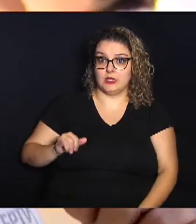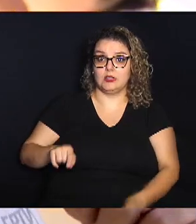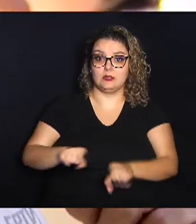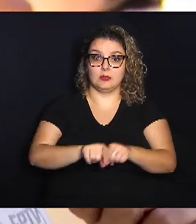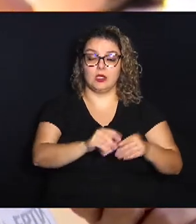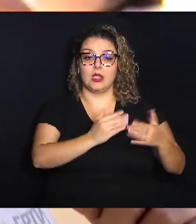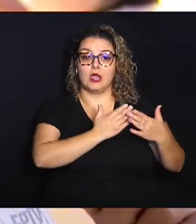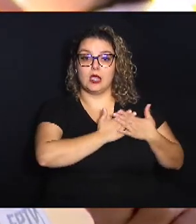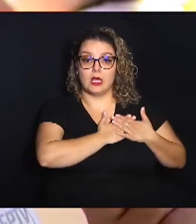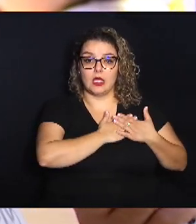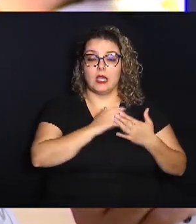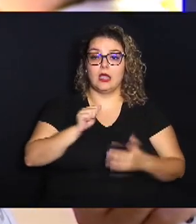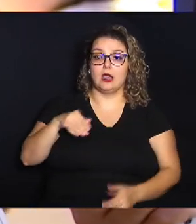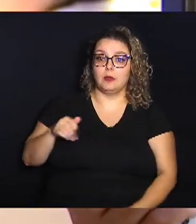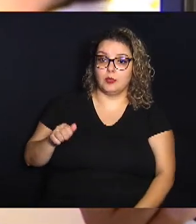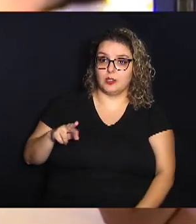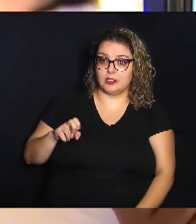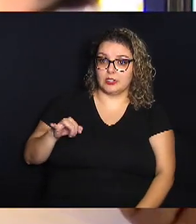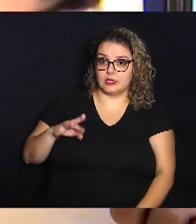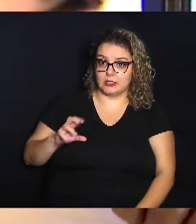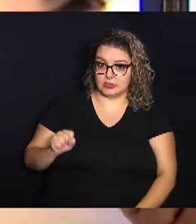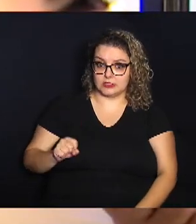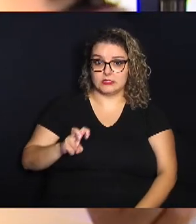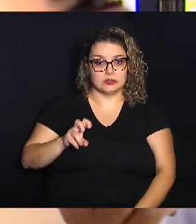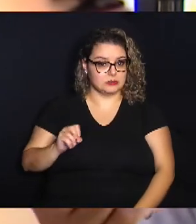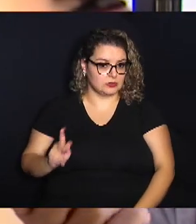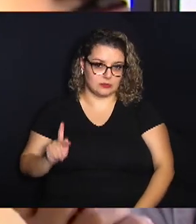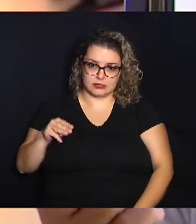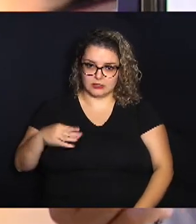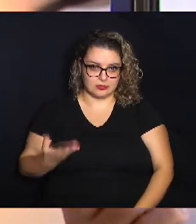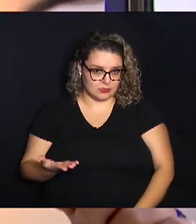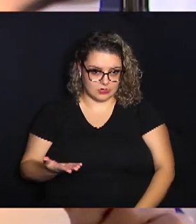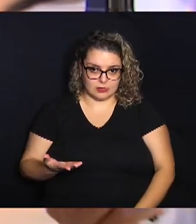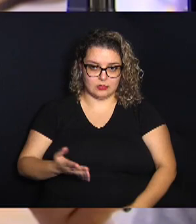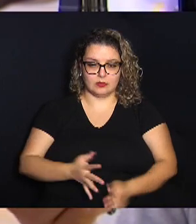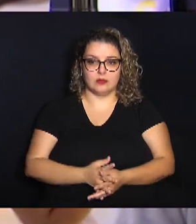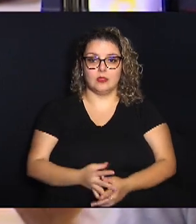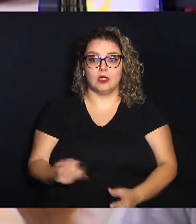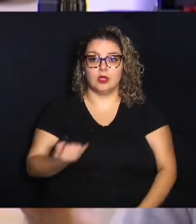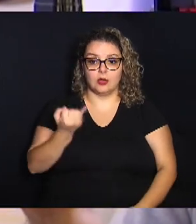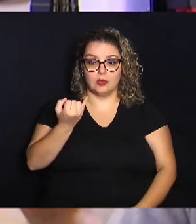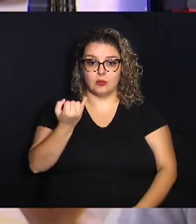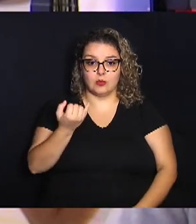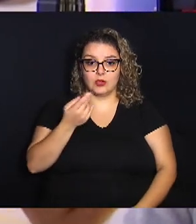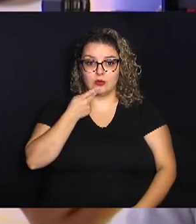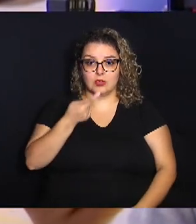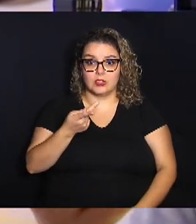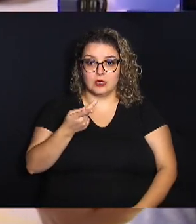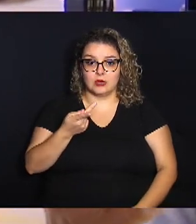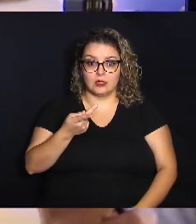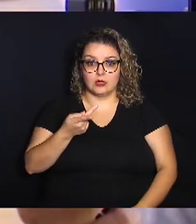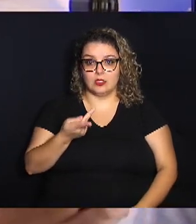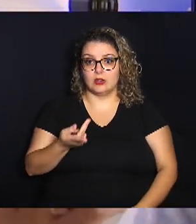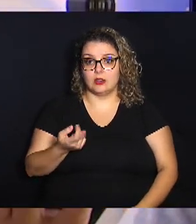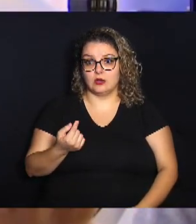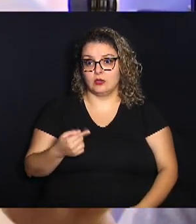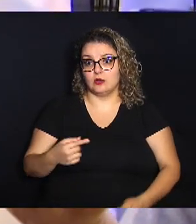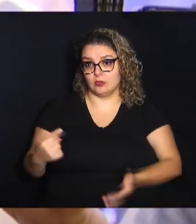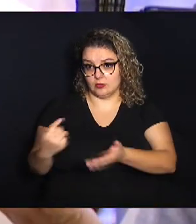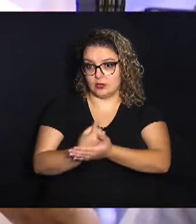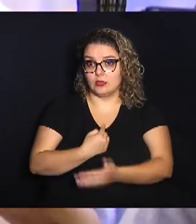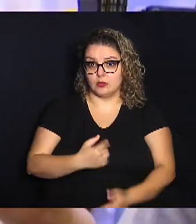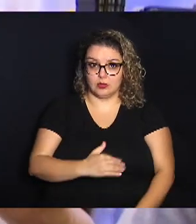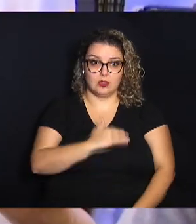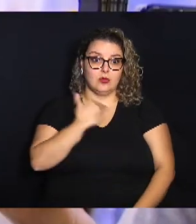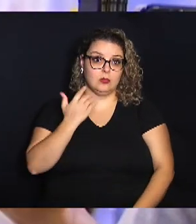pessoas está lá. E a sua pergunta sobre, acho que é importante aqui comentar sobre o que foi dito com as mortes